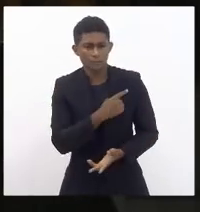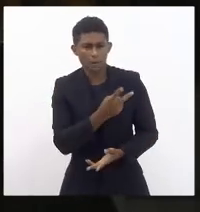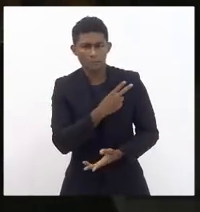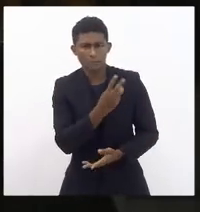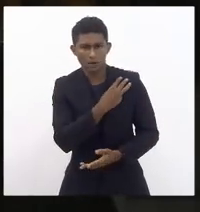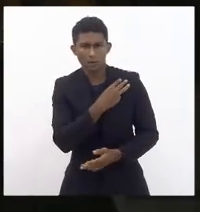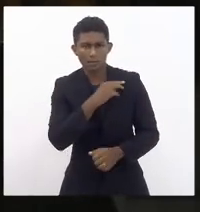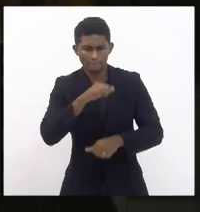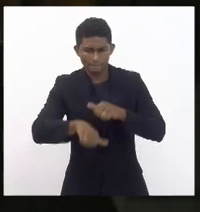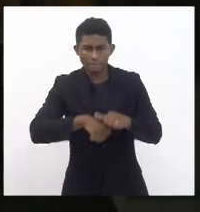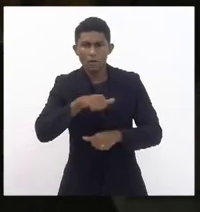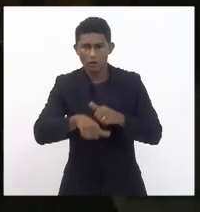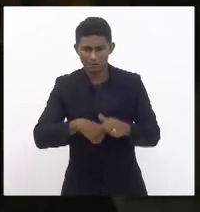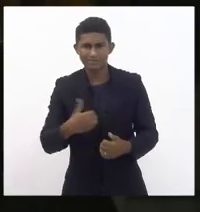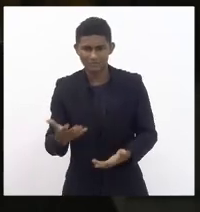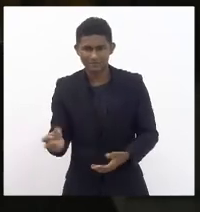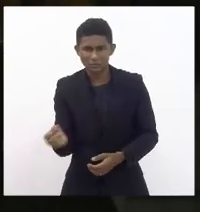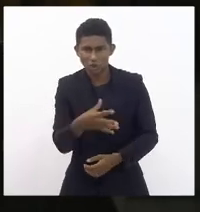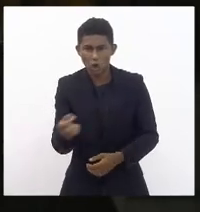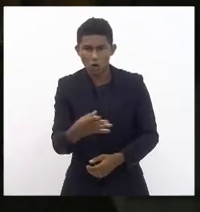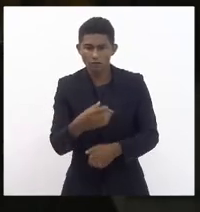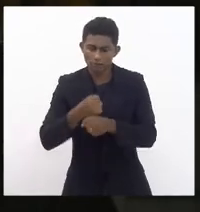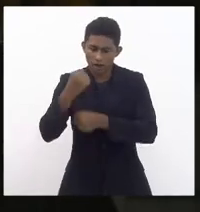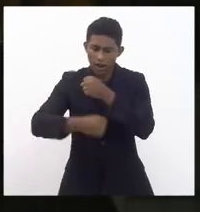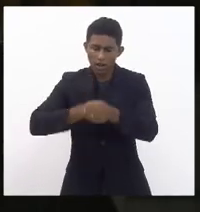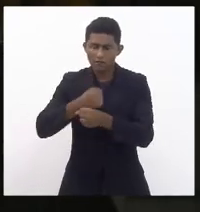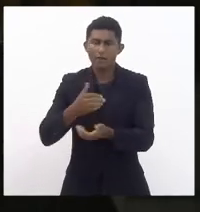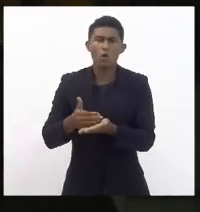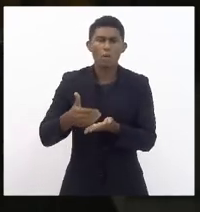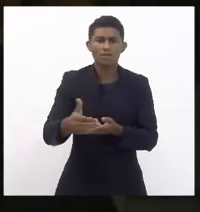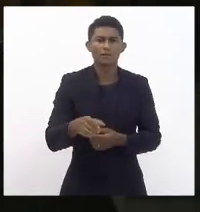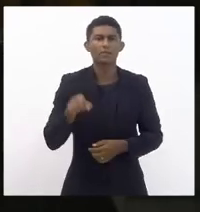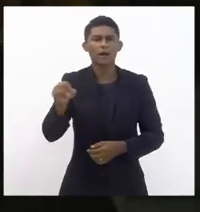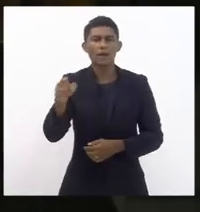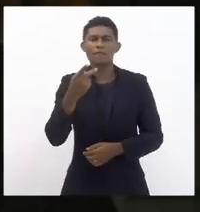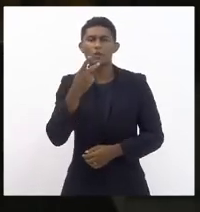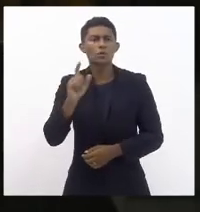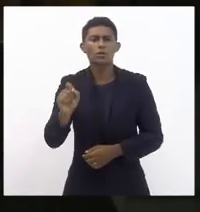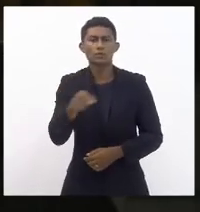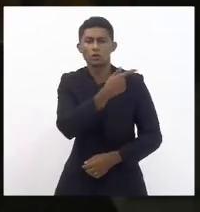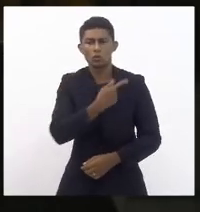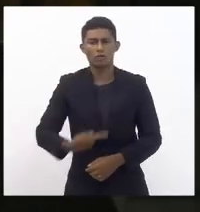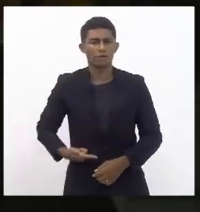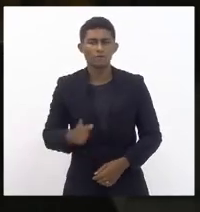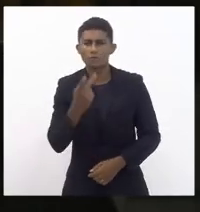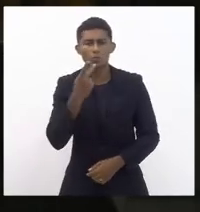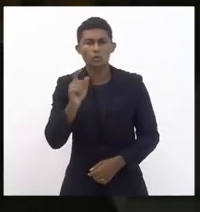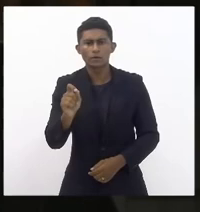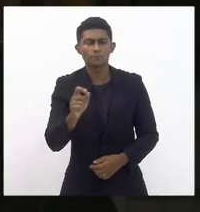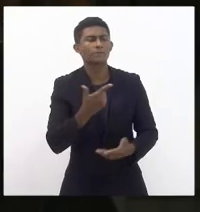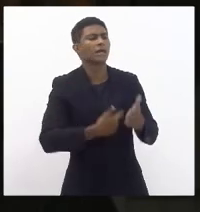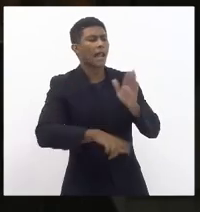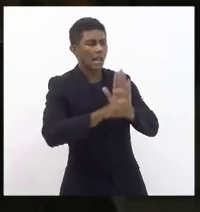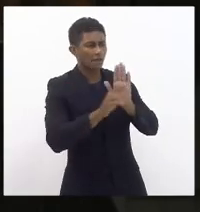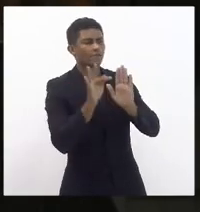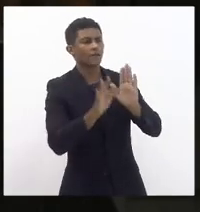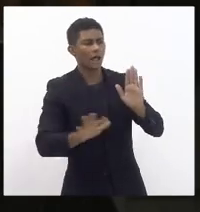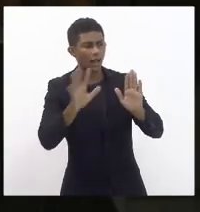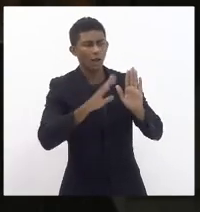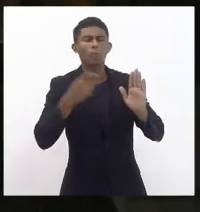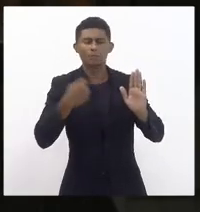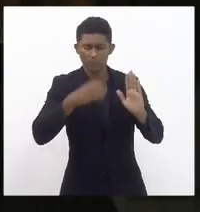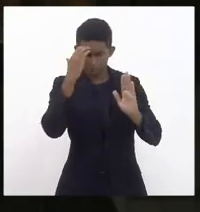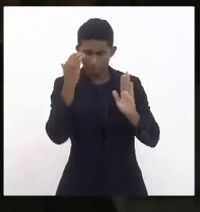se iniciasse no ano que vem único argumento que o governo apresentou foi de que é uma Legislação Federal que tem que ser cumprida